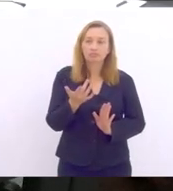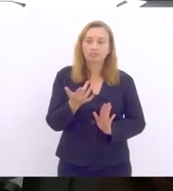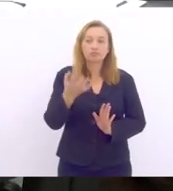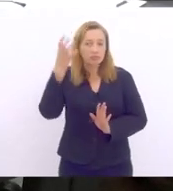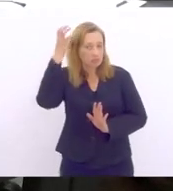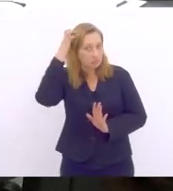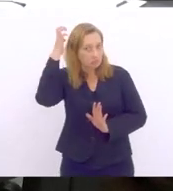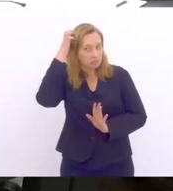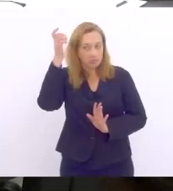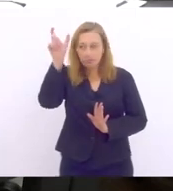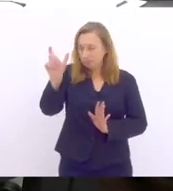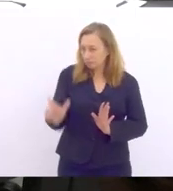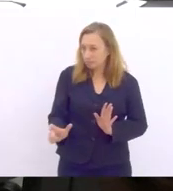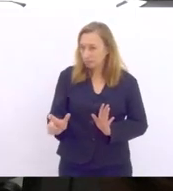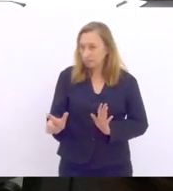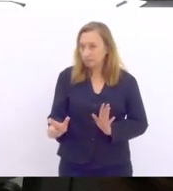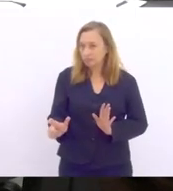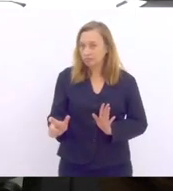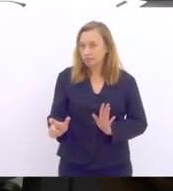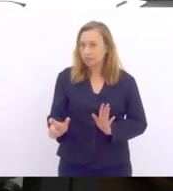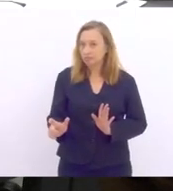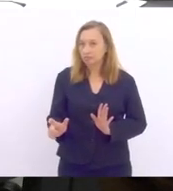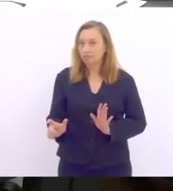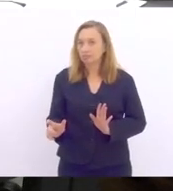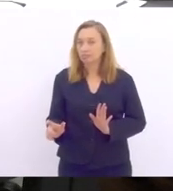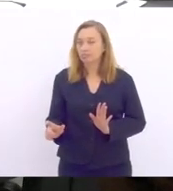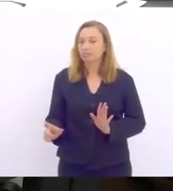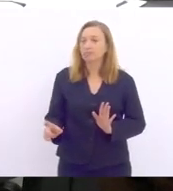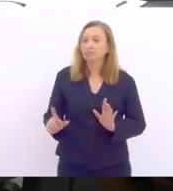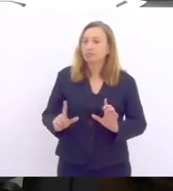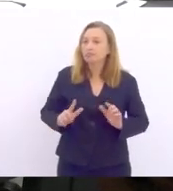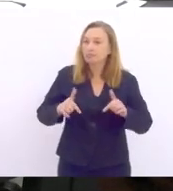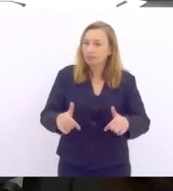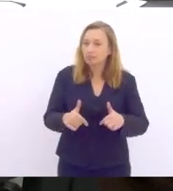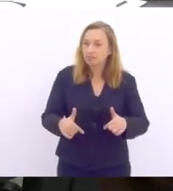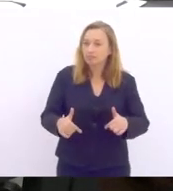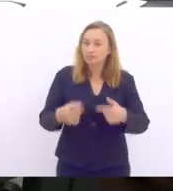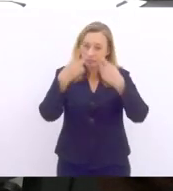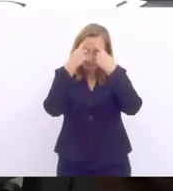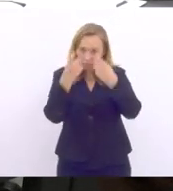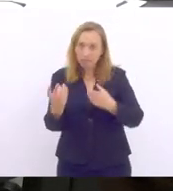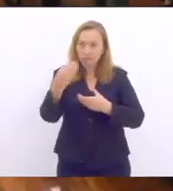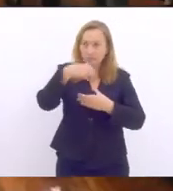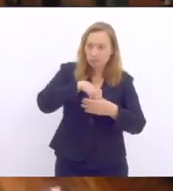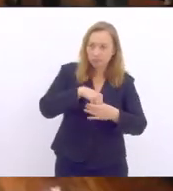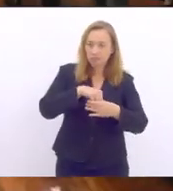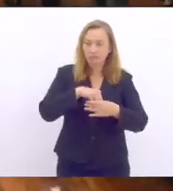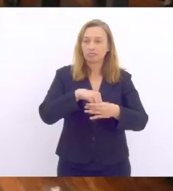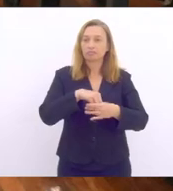alguém que, porventura, veio a cometer um ato violento dentro dos estádios,